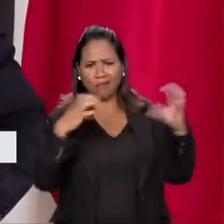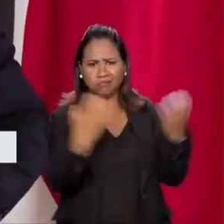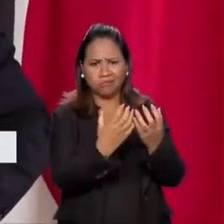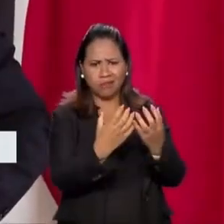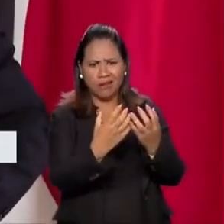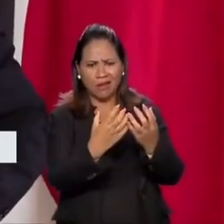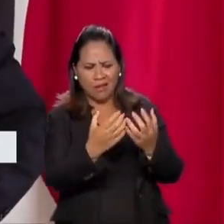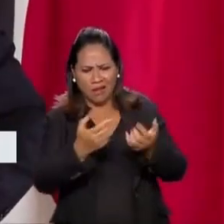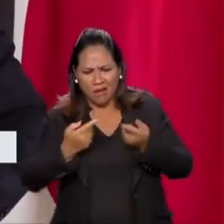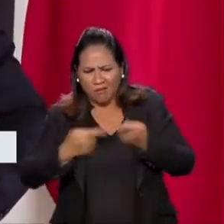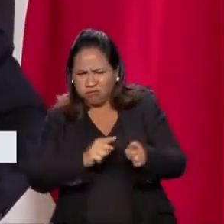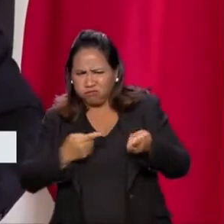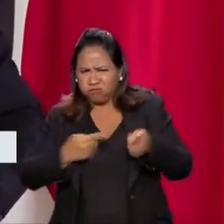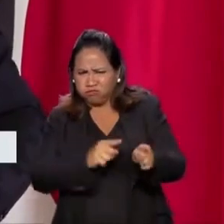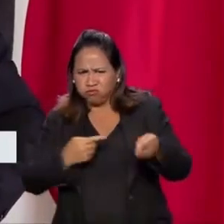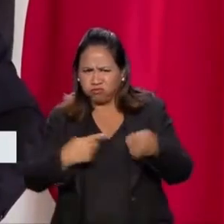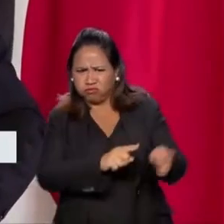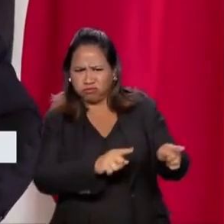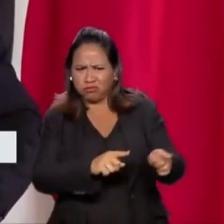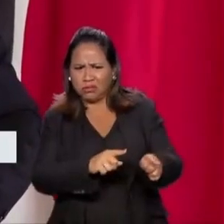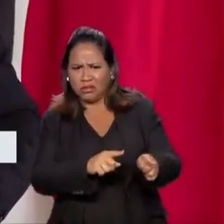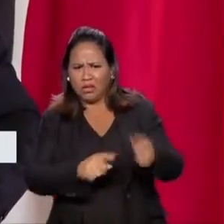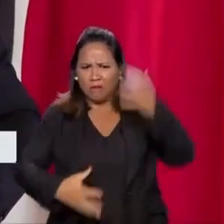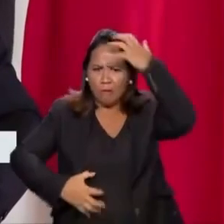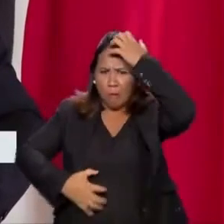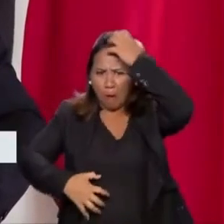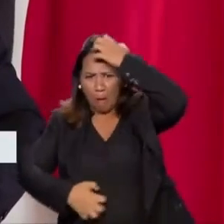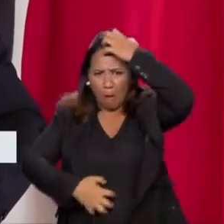fortemente atacado, sendo chamado de macaco.